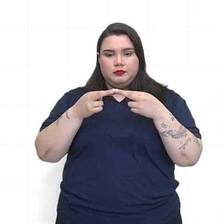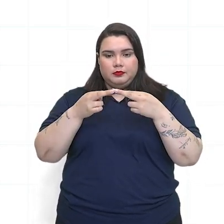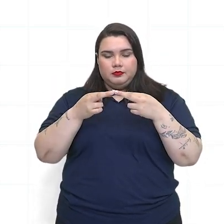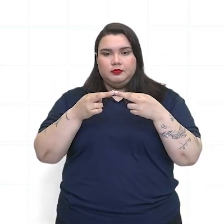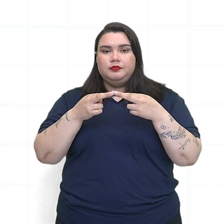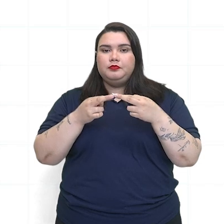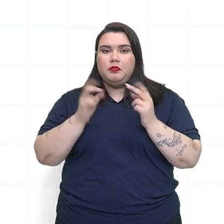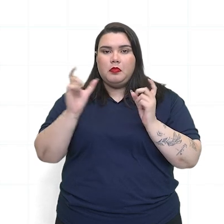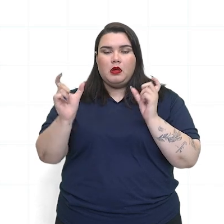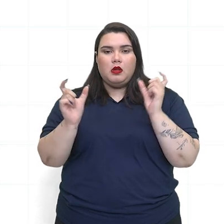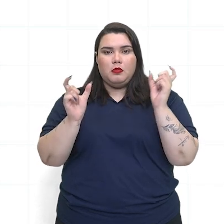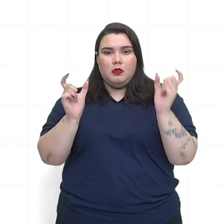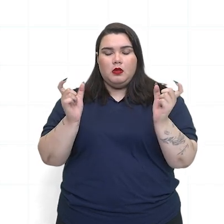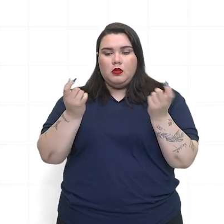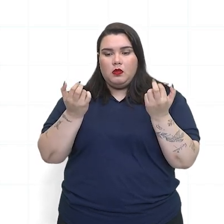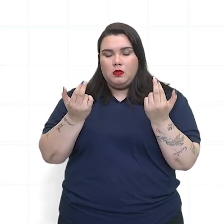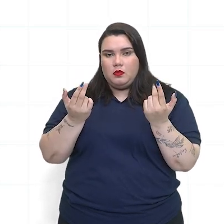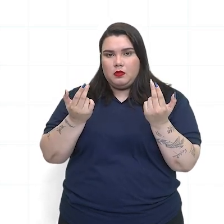mesma